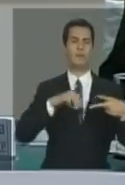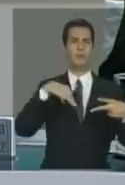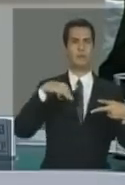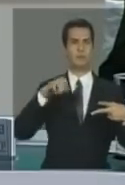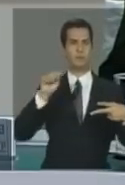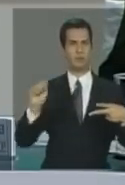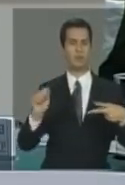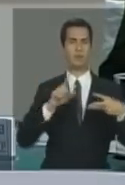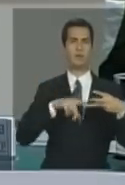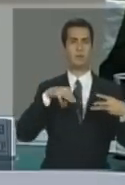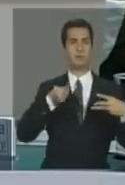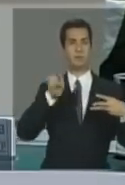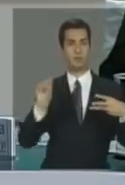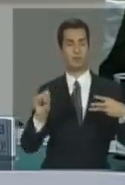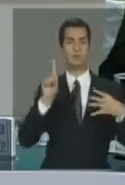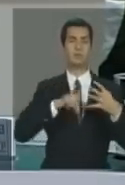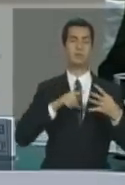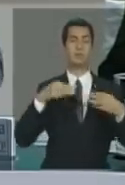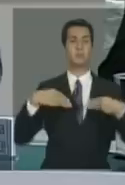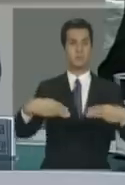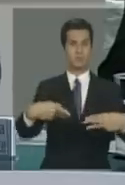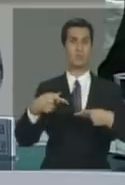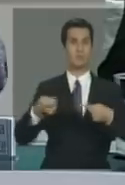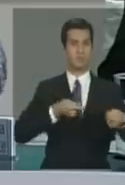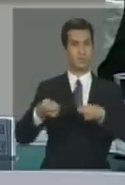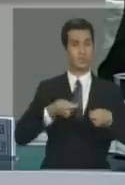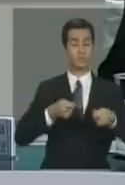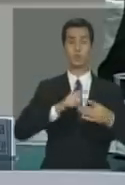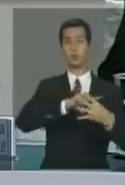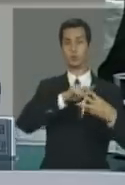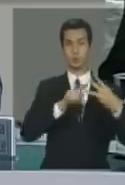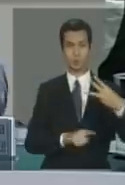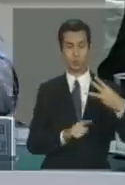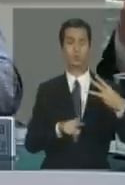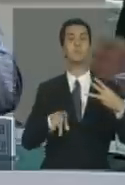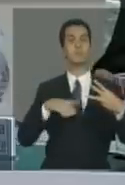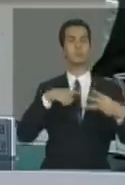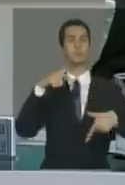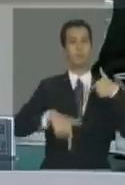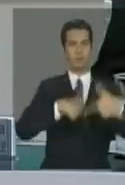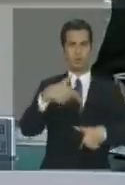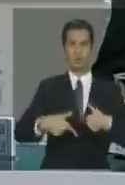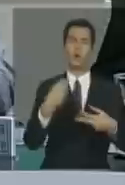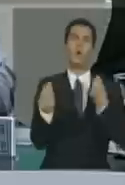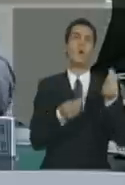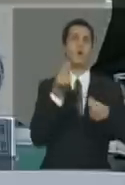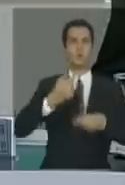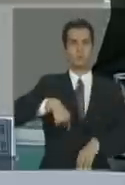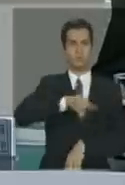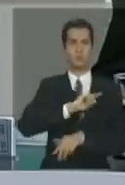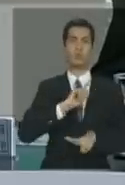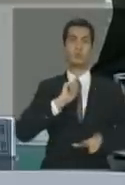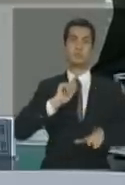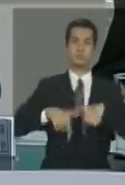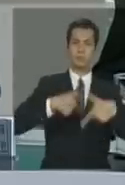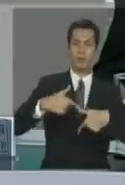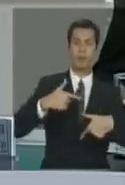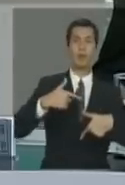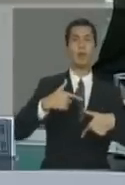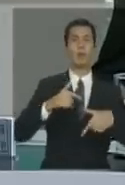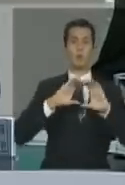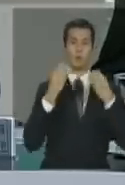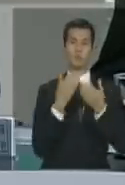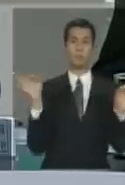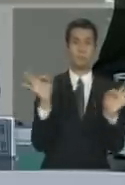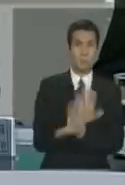Social e no Ministério da Fazenda. Os três estão trabalhando exatamente com essa visão de como vamos caminhar pós-Rio Mais 20, em relação